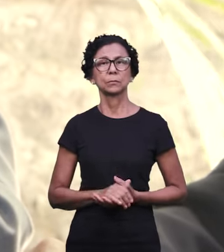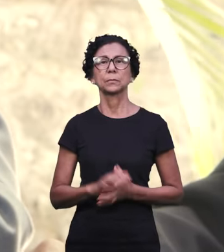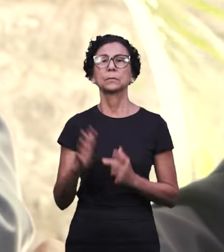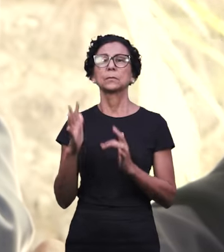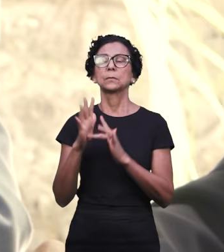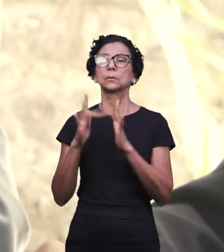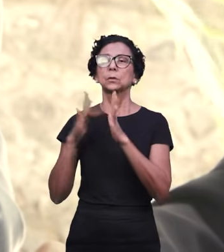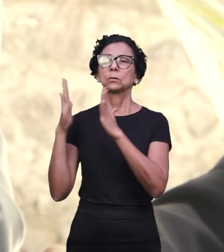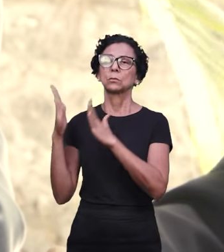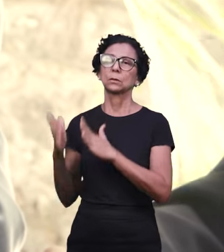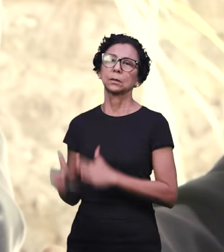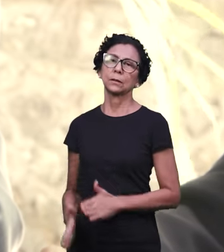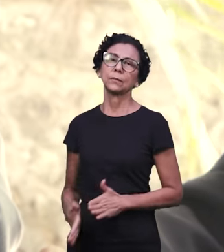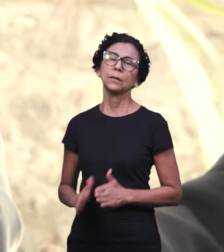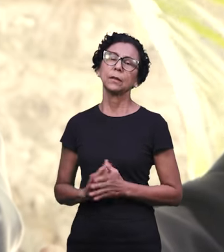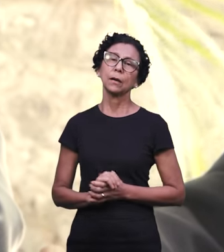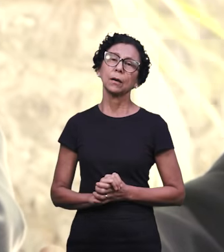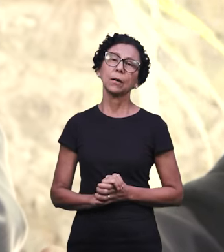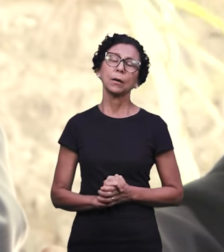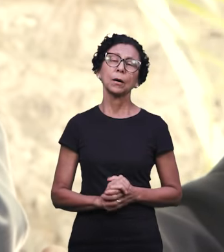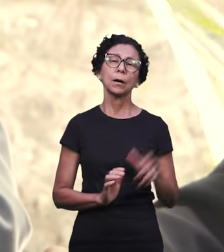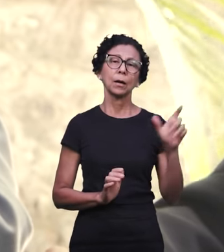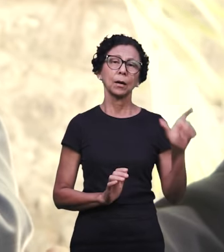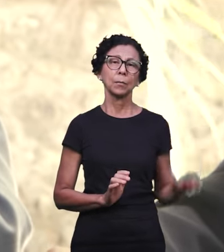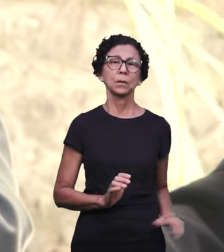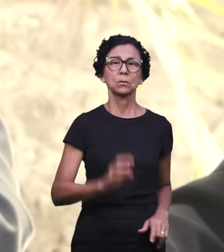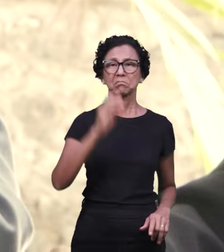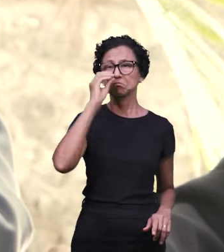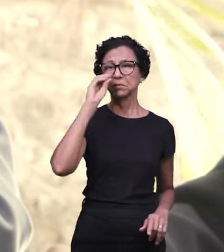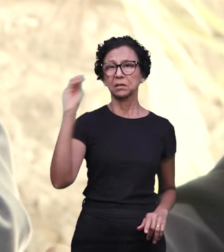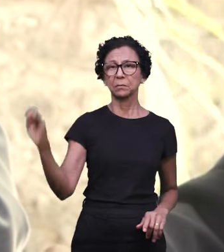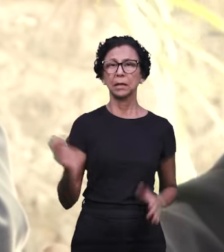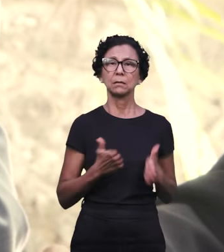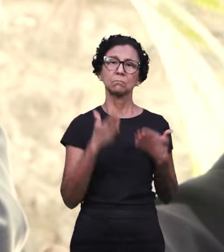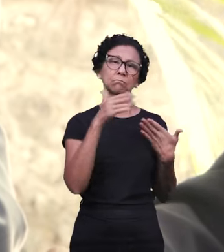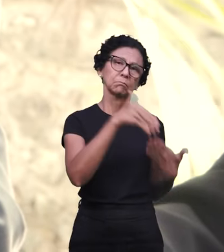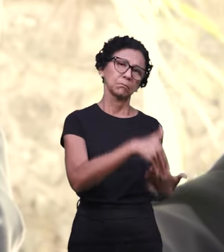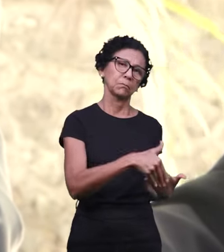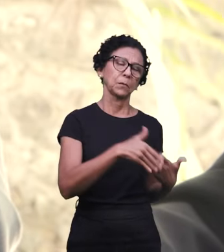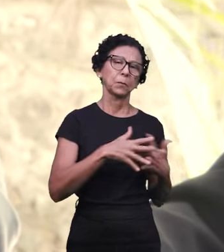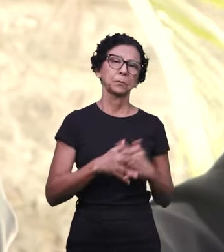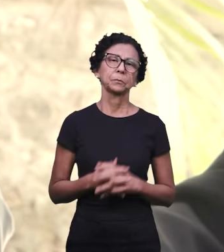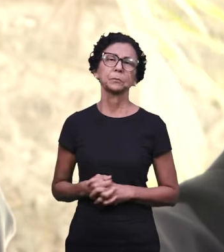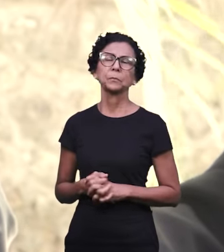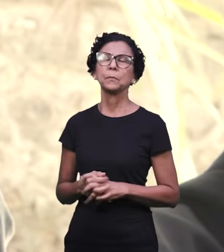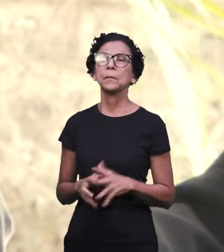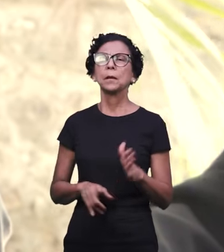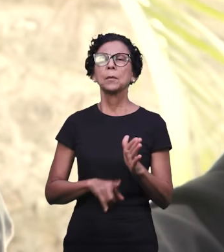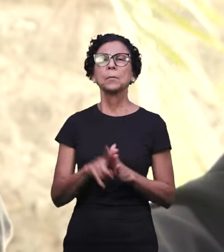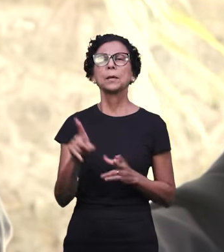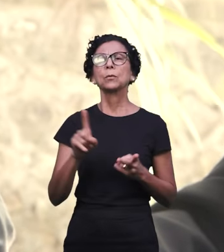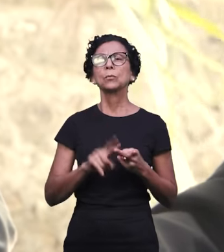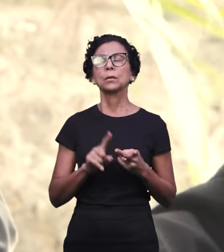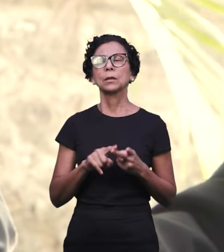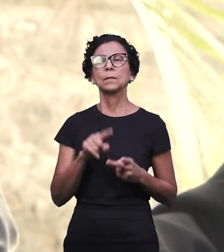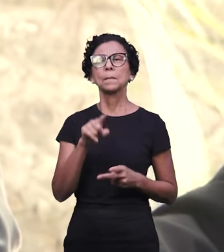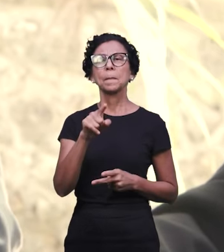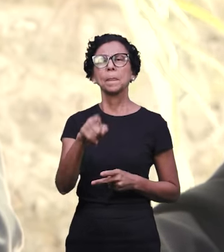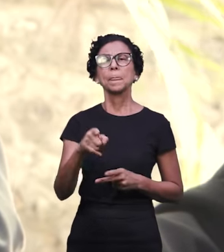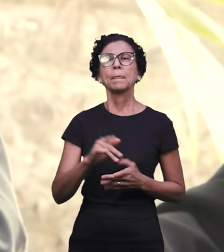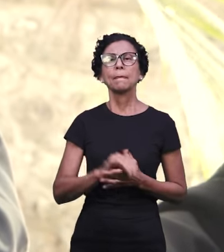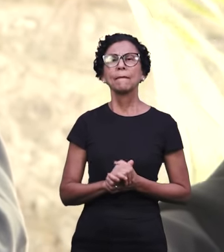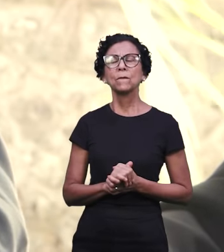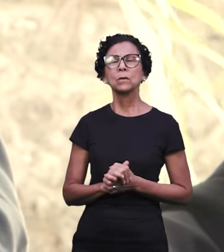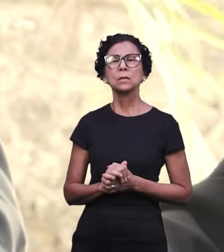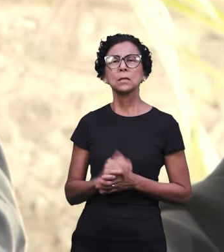fiel, mas o infiel é aquele que rejeita o chamado. Outra pergunta: você parou por quê?